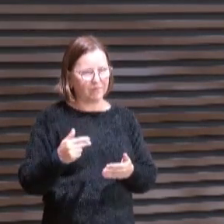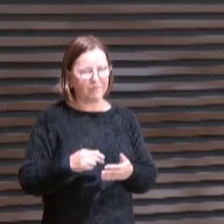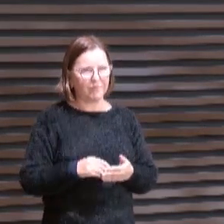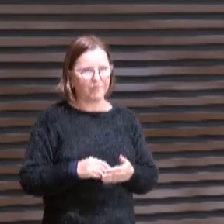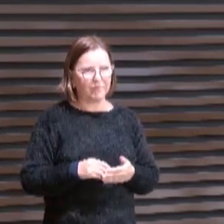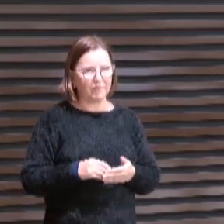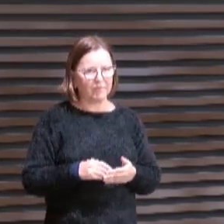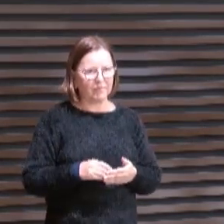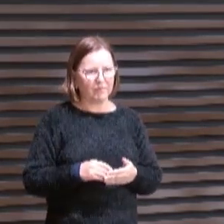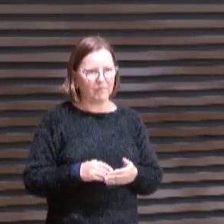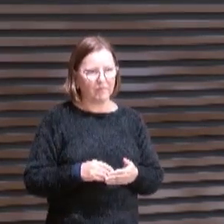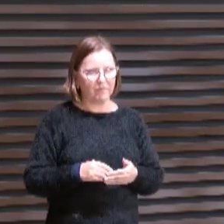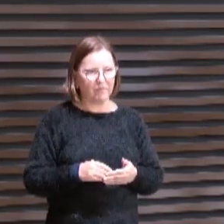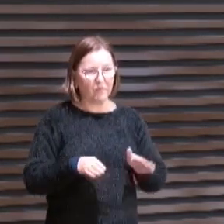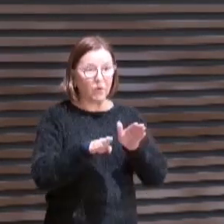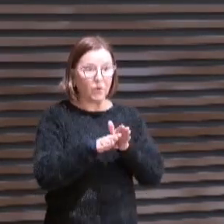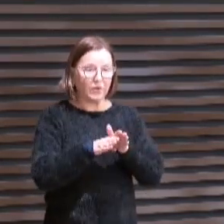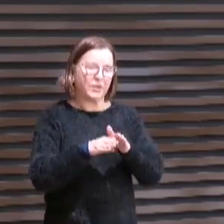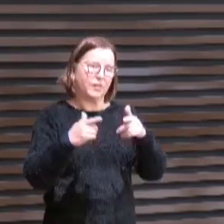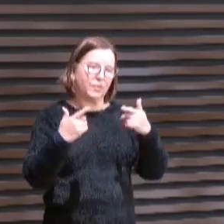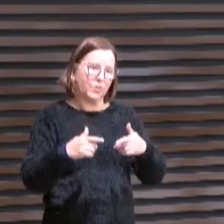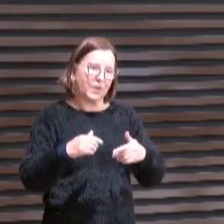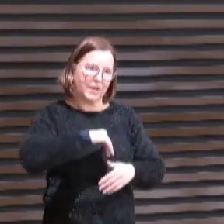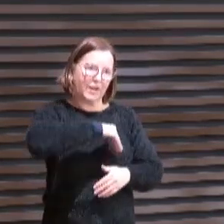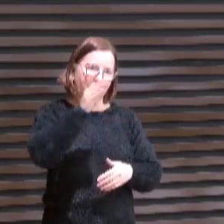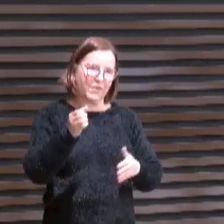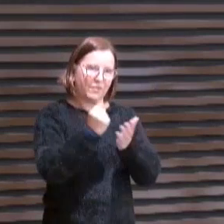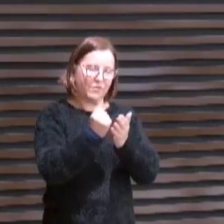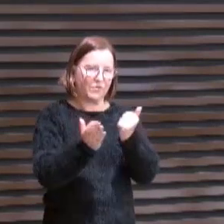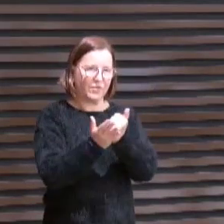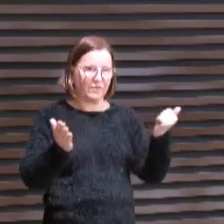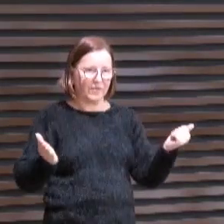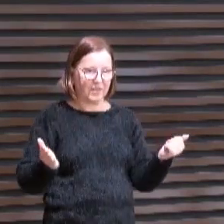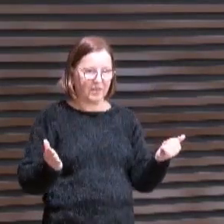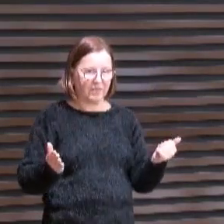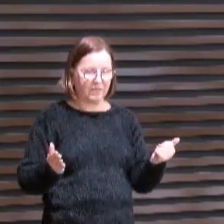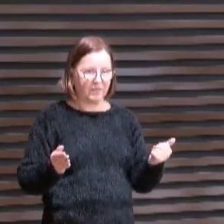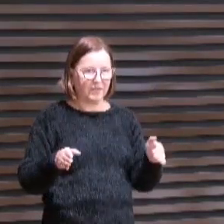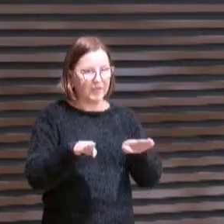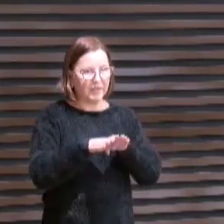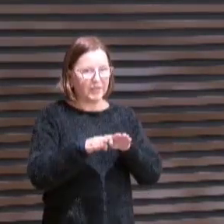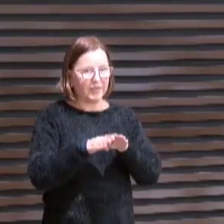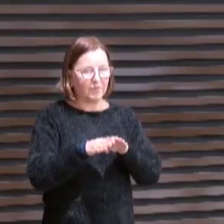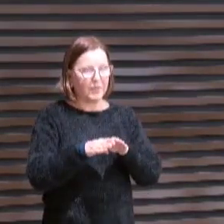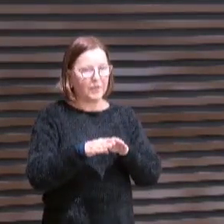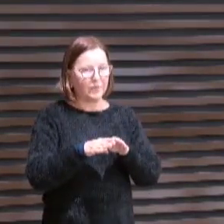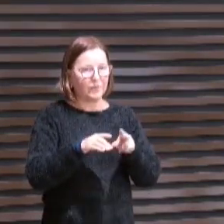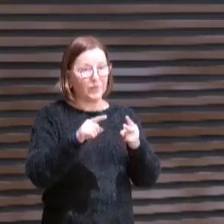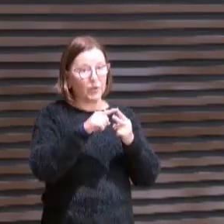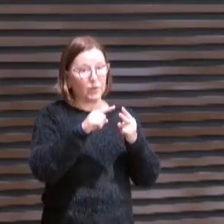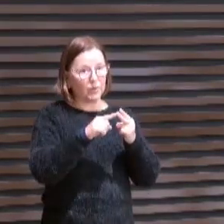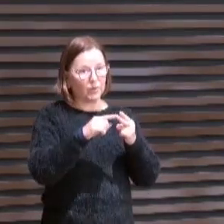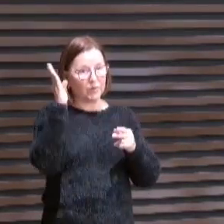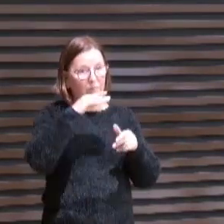Quando chegaram ao lugar chamado Calvário, ali o crucificaram, bem como os malfeitores, um à direita,